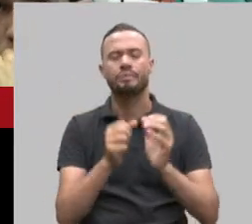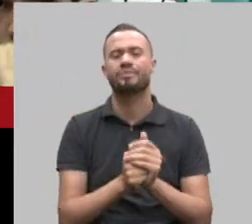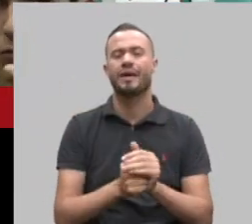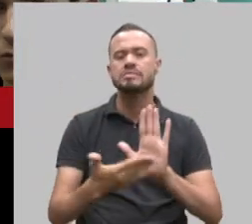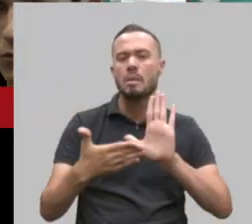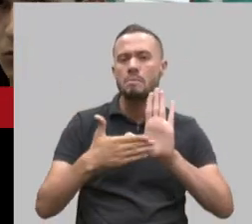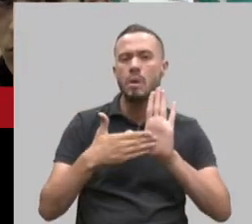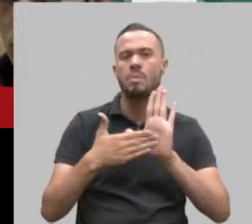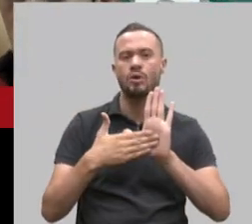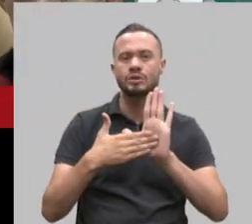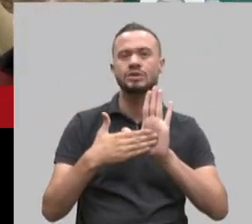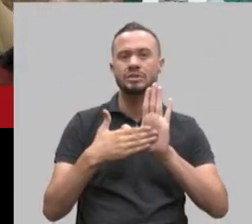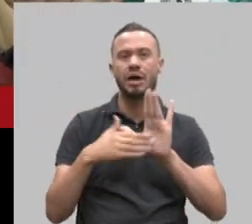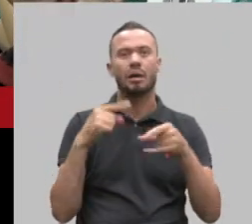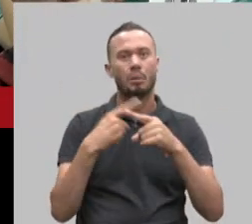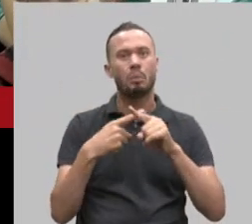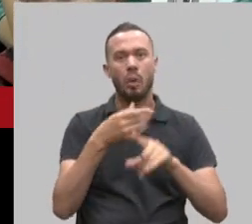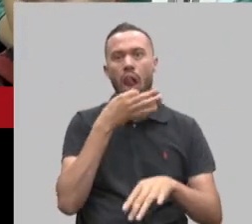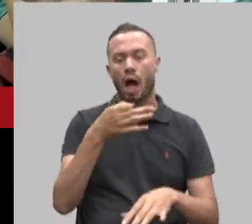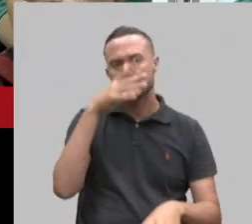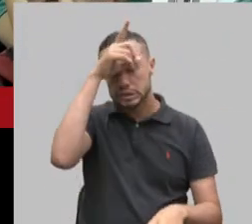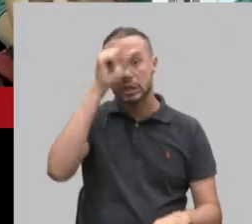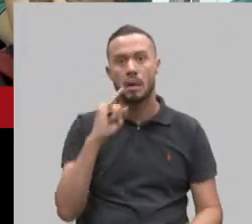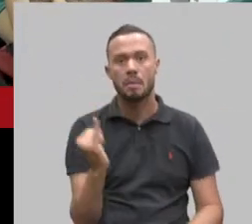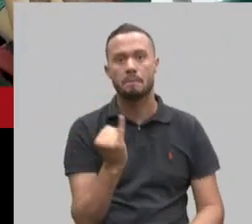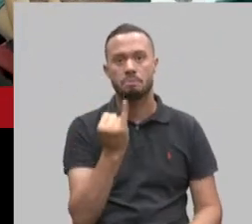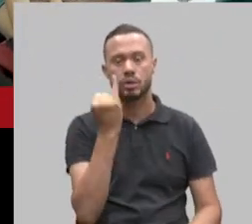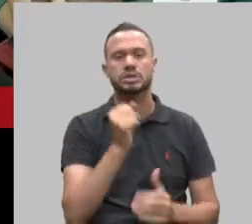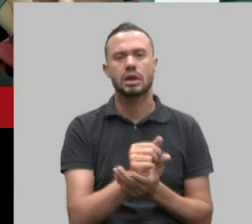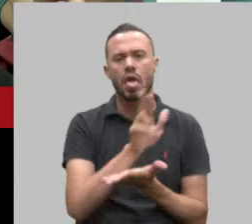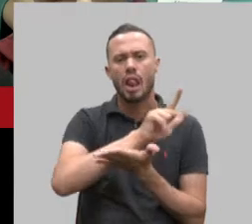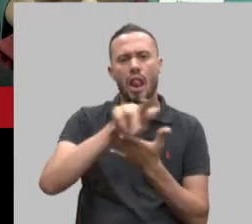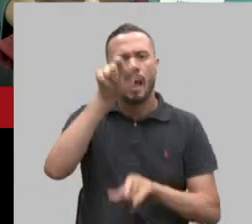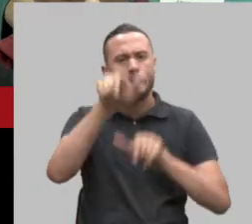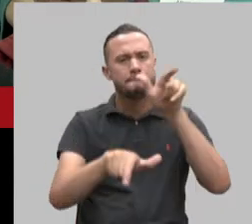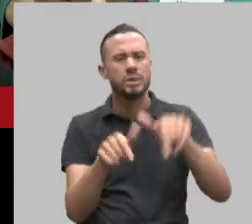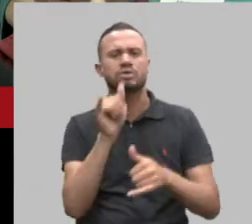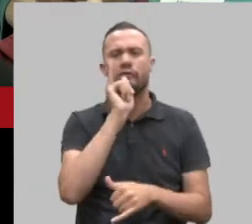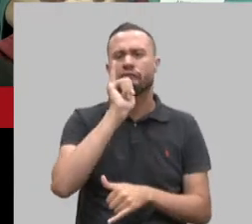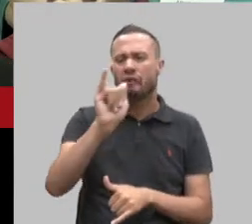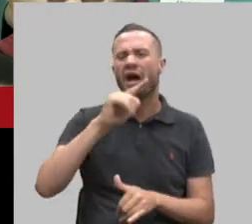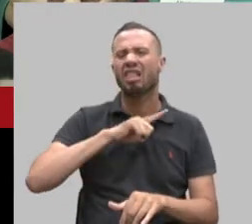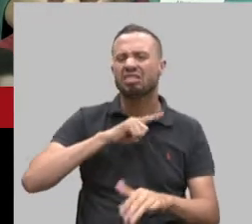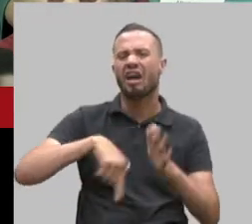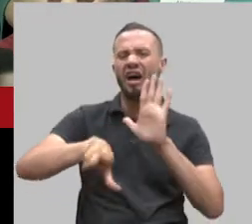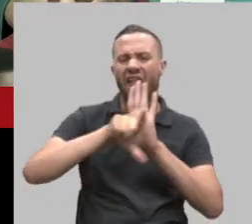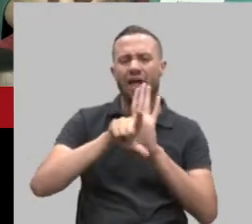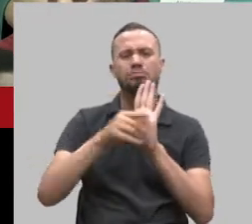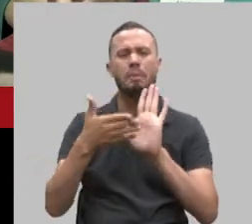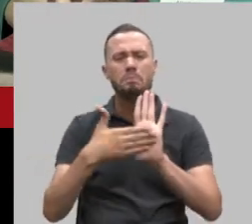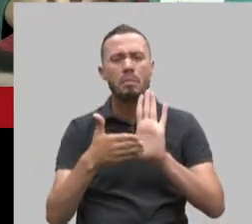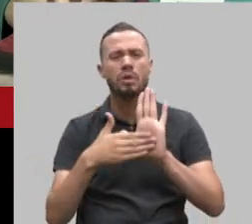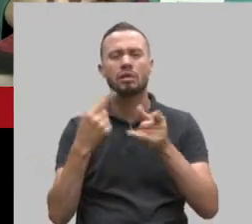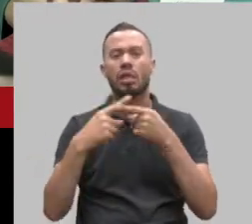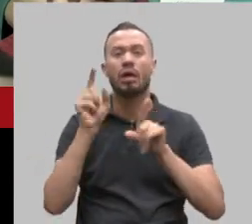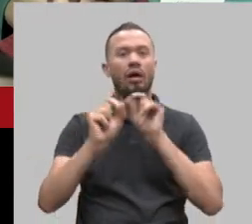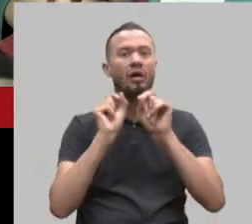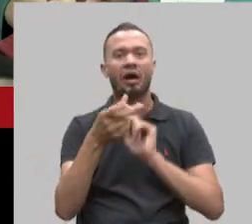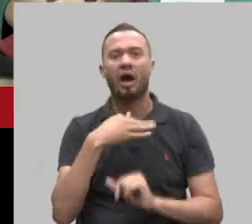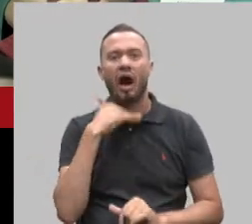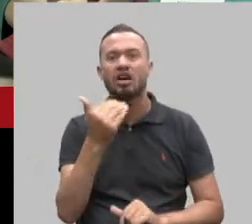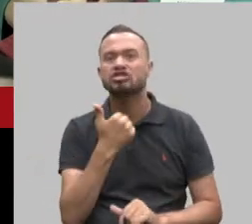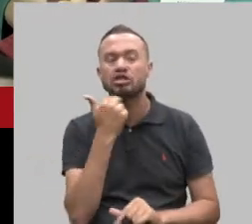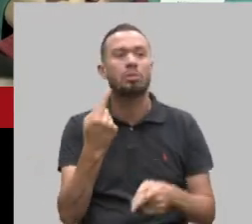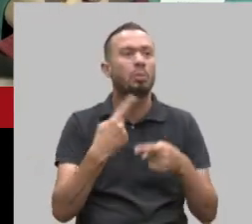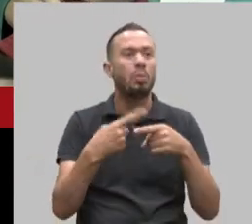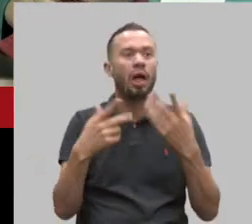uma ideia de extrema importância muitos disseram aí que já existe uma lei vieram contra a proposta mas do que adianta existir uma lei e